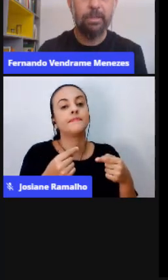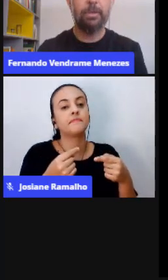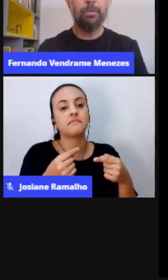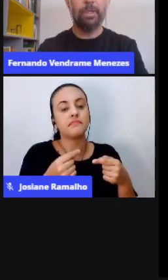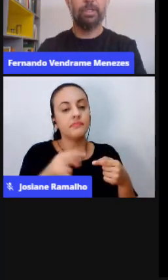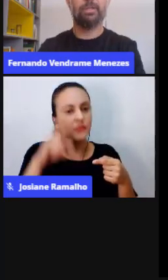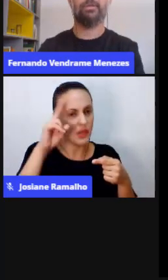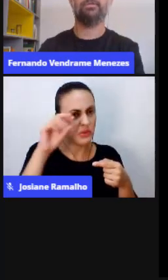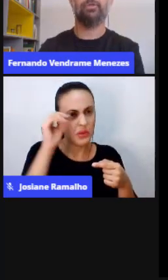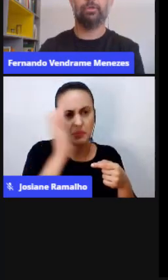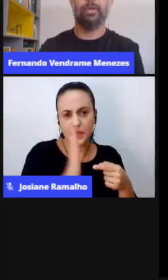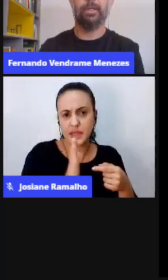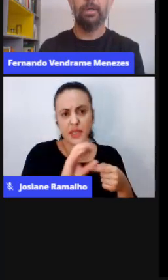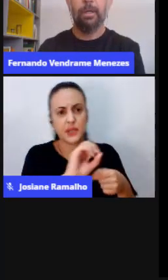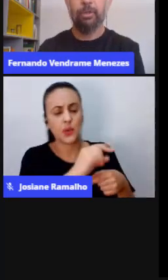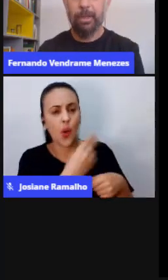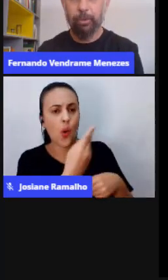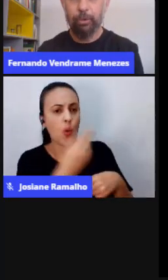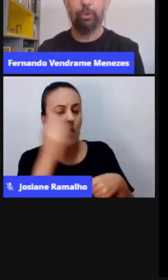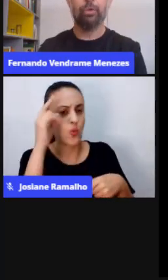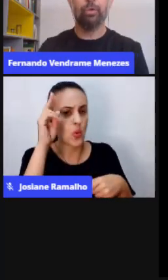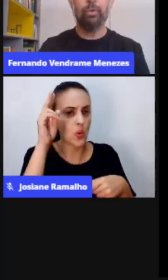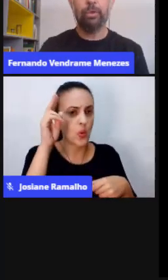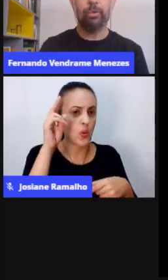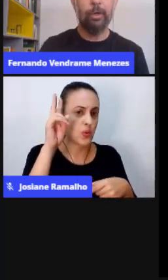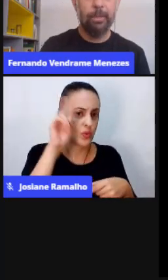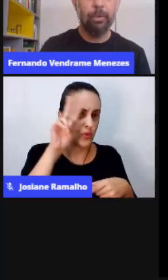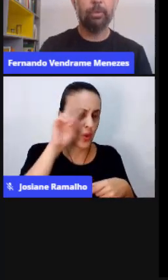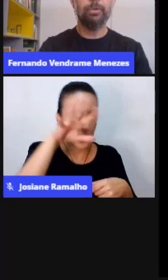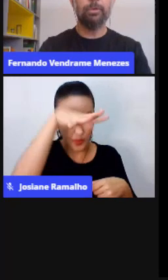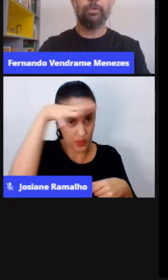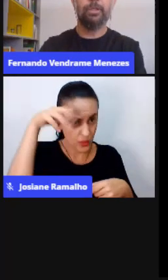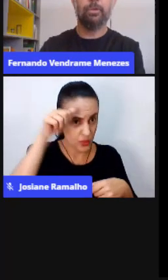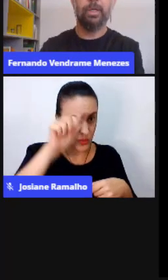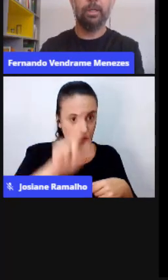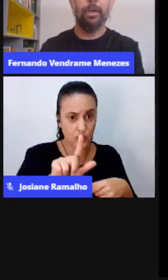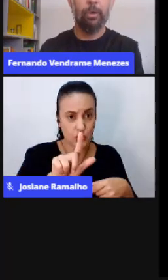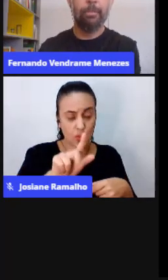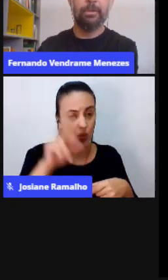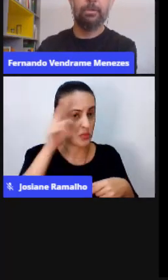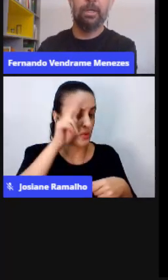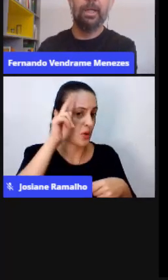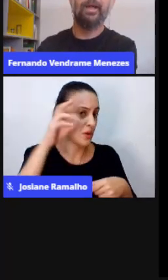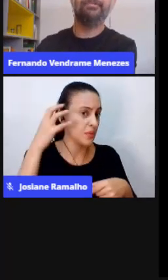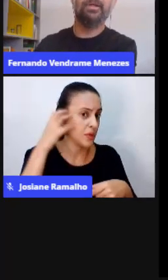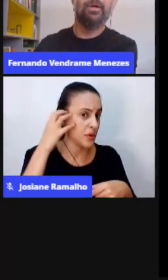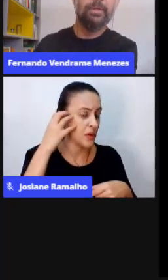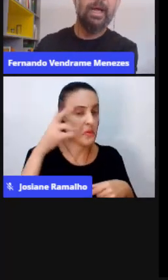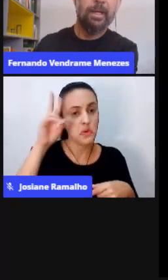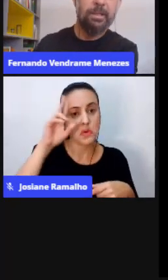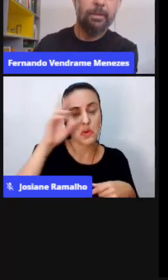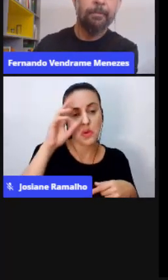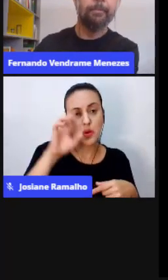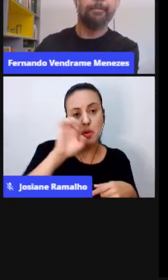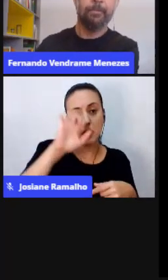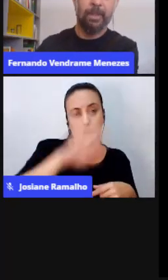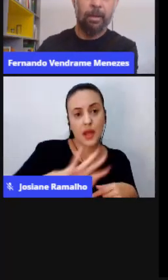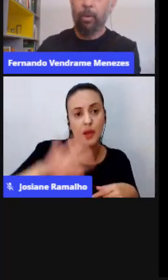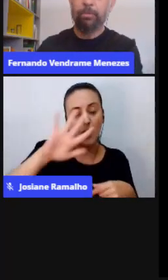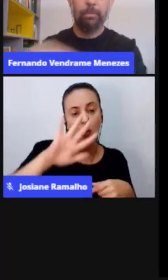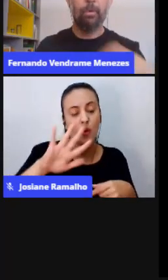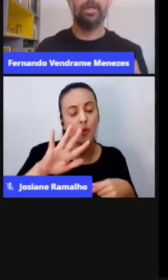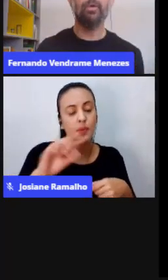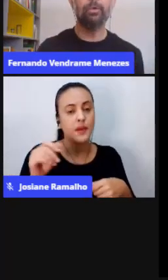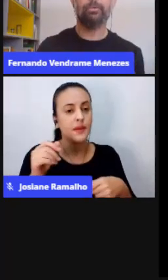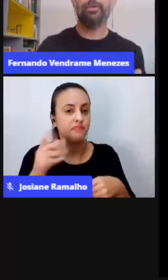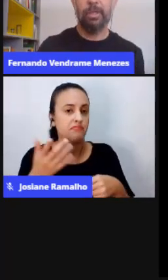do Brasil, se a gente está falando de história de Mato Grosso do Sul, de história do Mato Grosso, da história da Europa, da história da África ou da Ásia, tá?